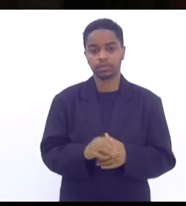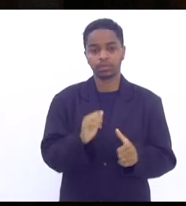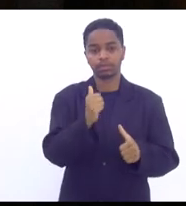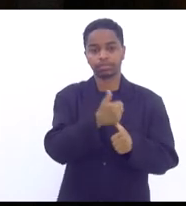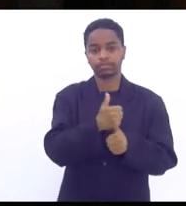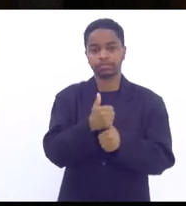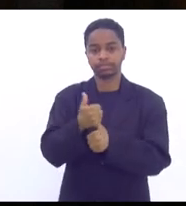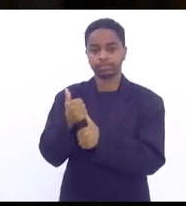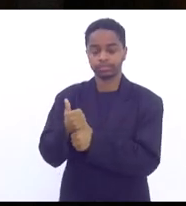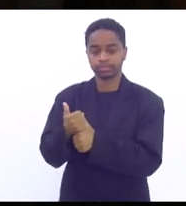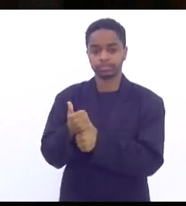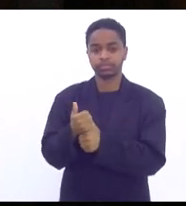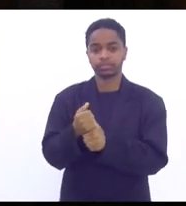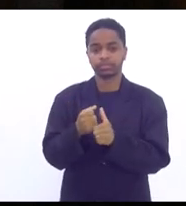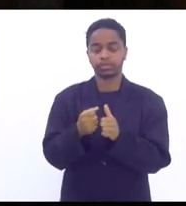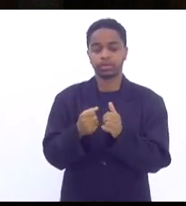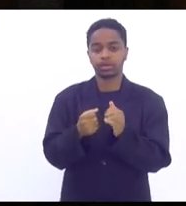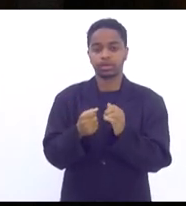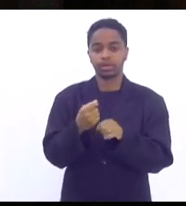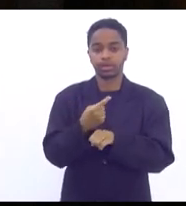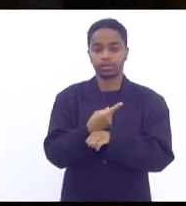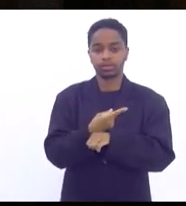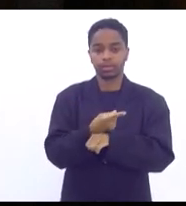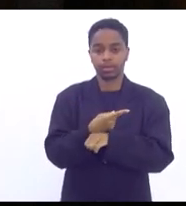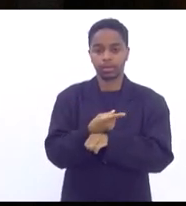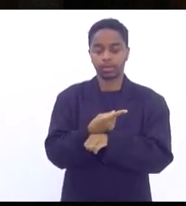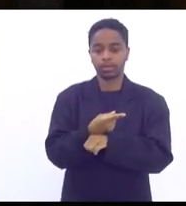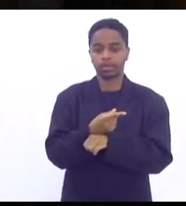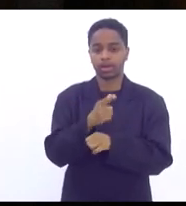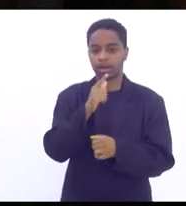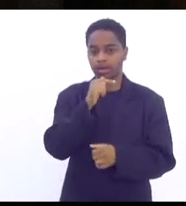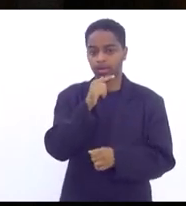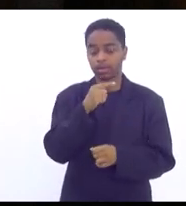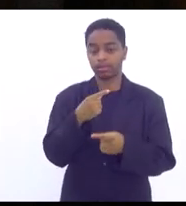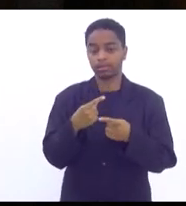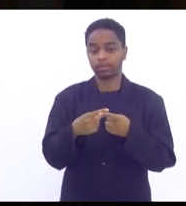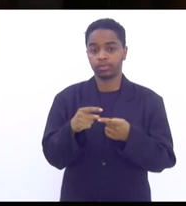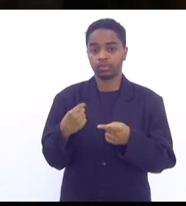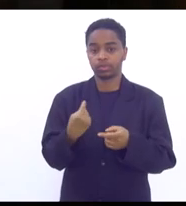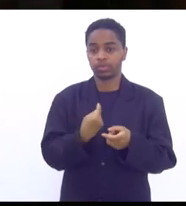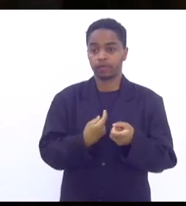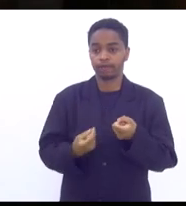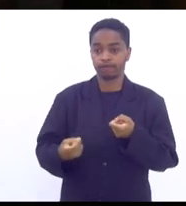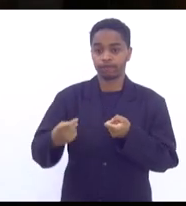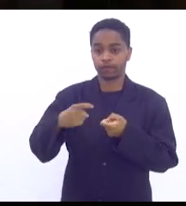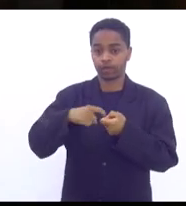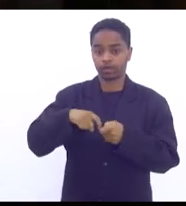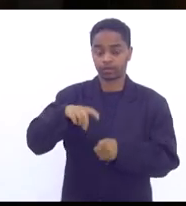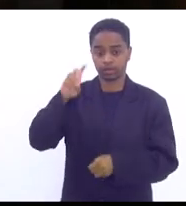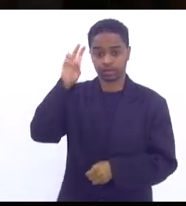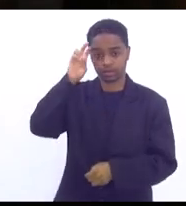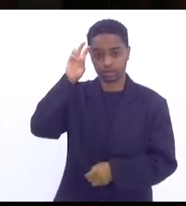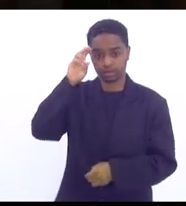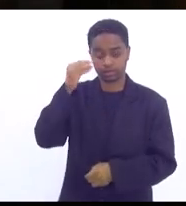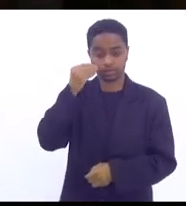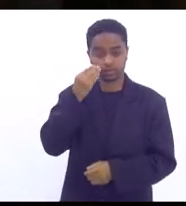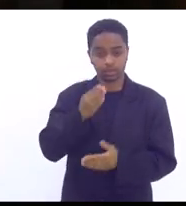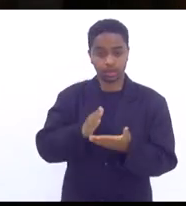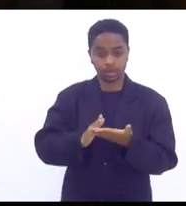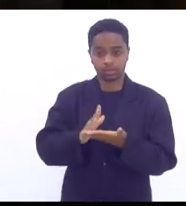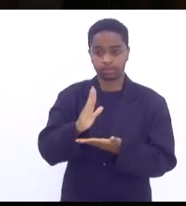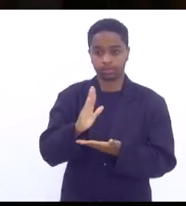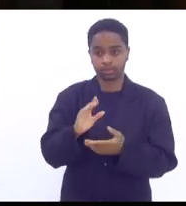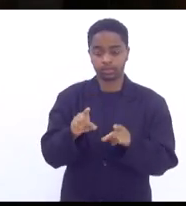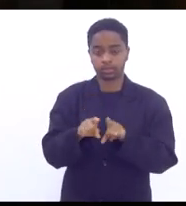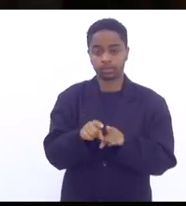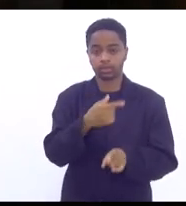Nosso projeto de lei volta até quinta-feira para que possamos aprová-lo e o governador